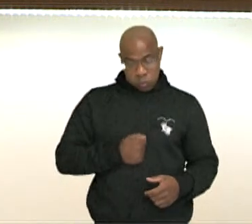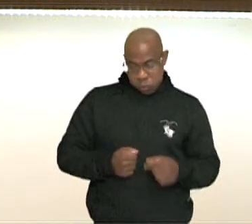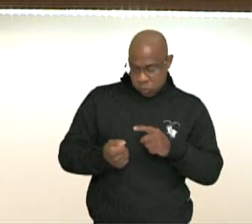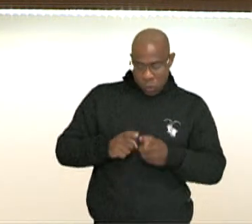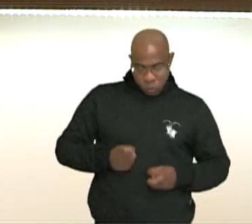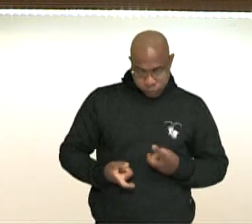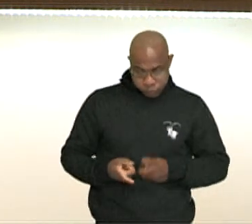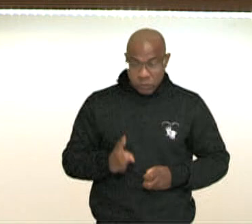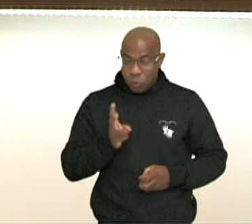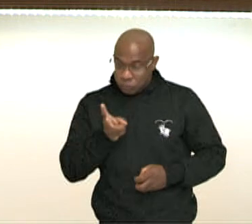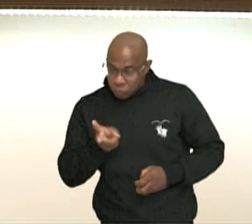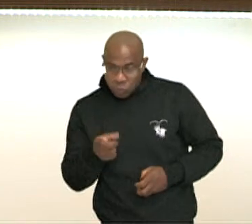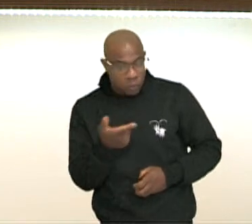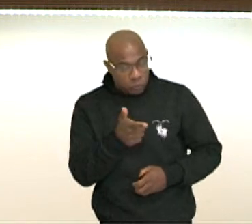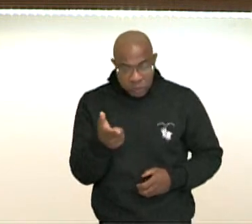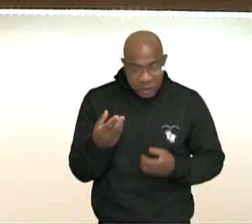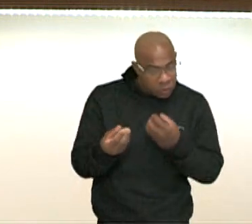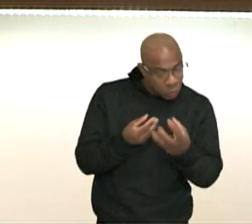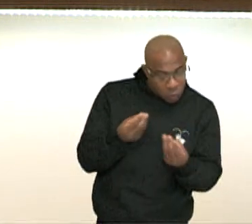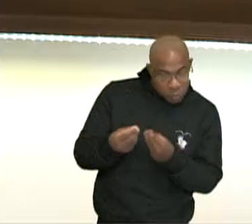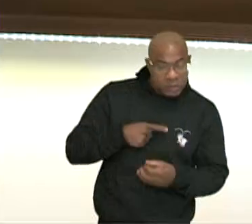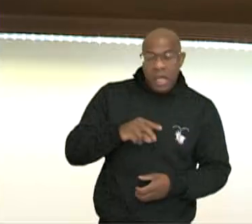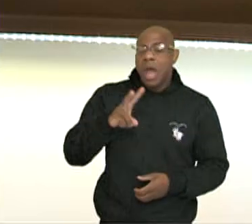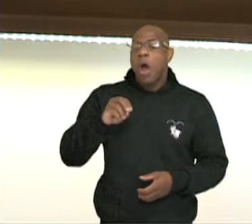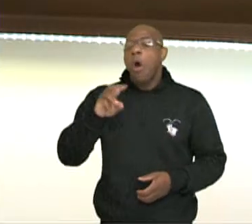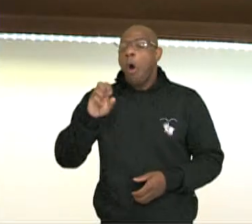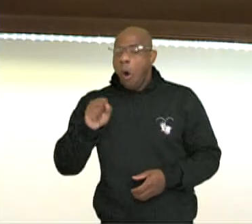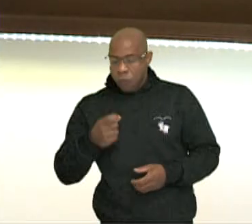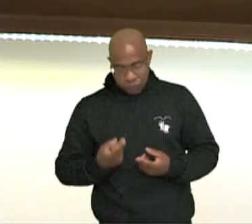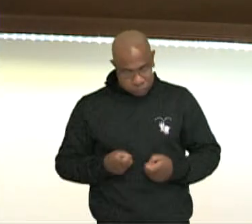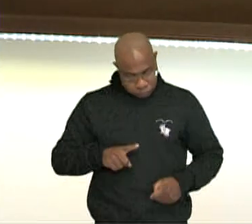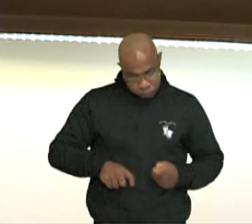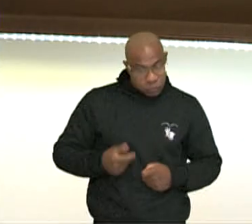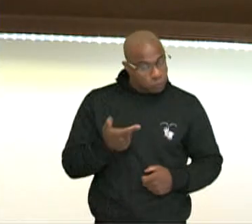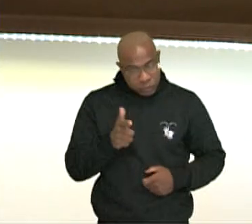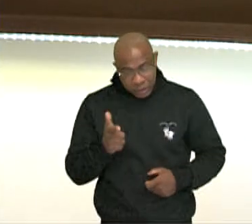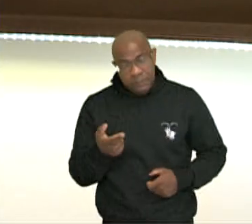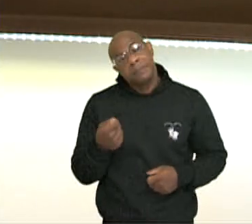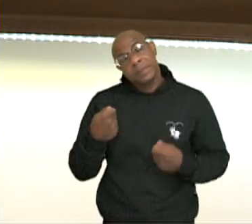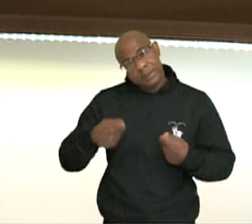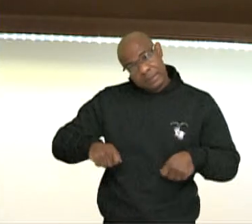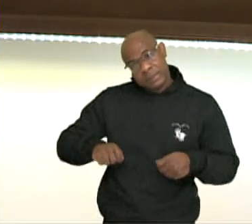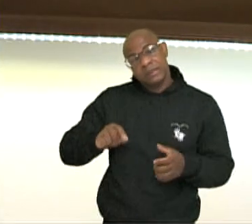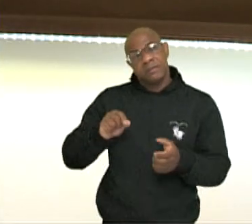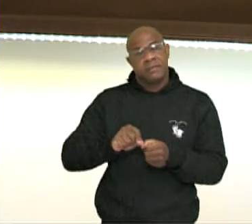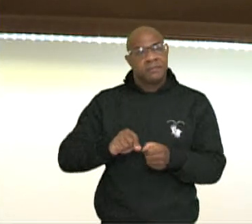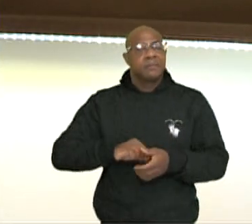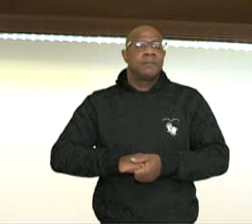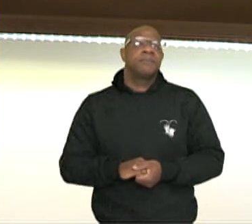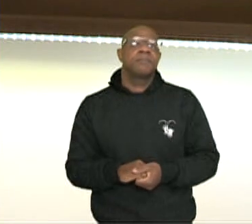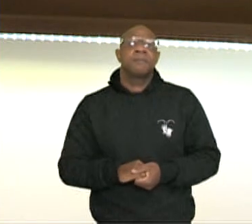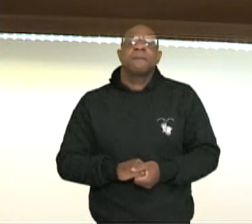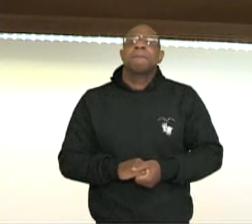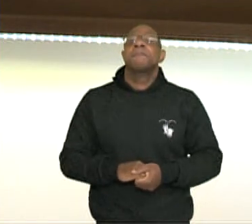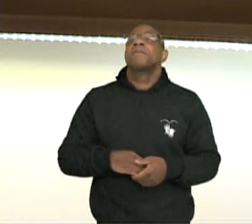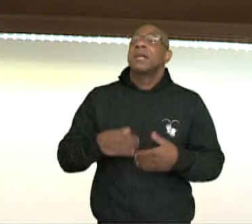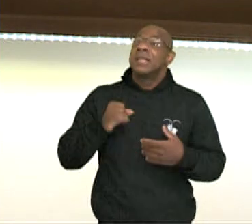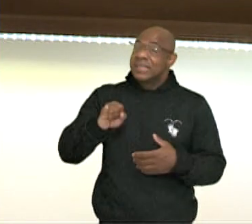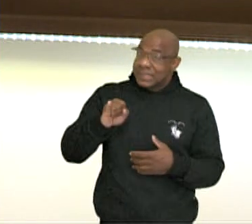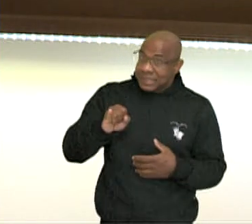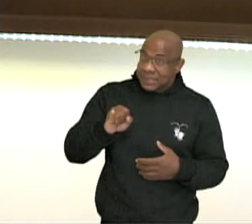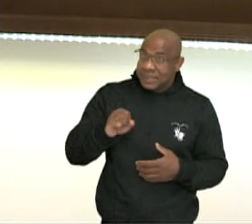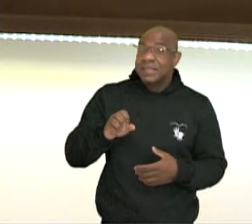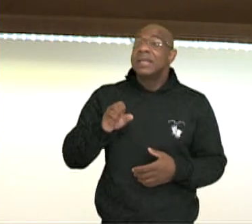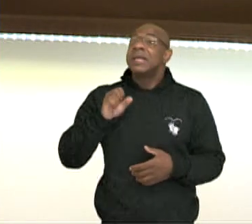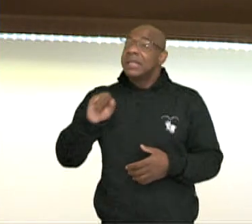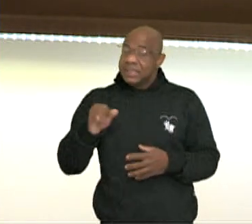estão isentas ali desses ovos do Ascaris lumbricoide. E se der negativo, glória a Deus, você,